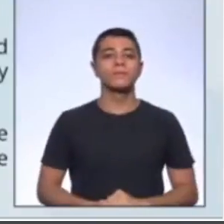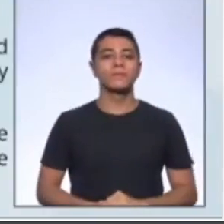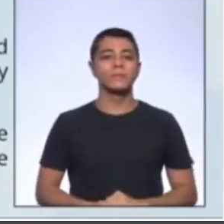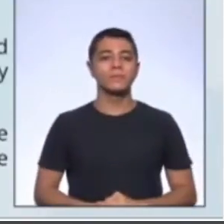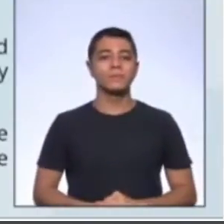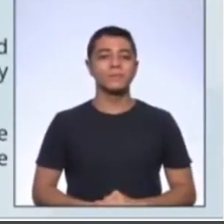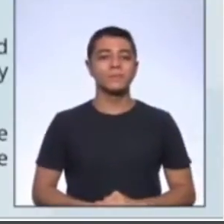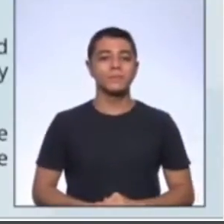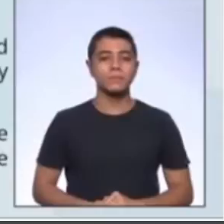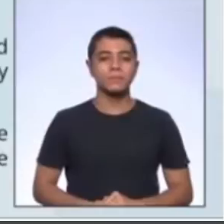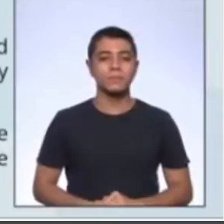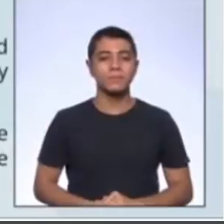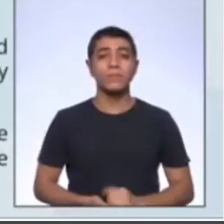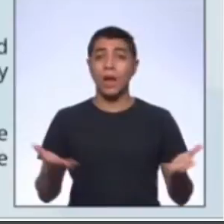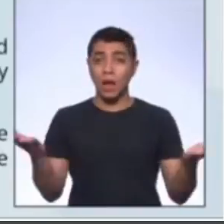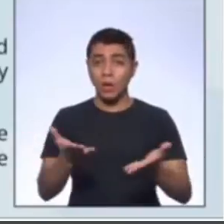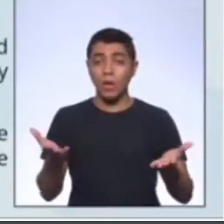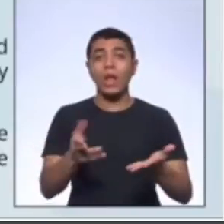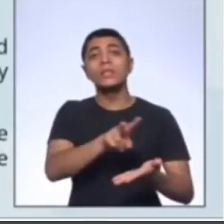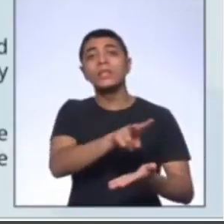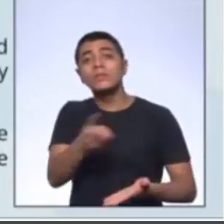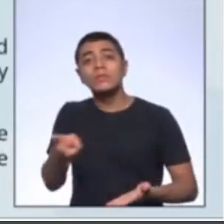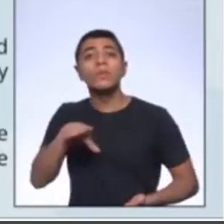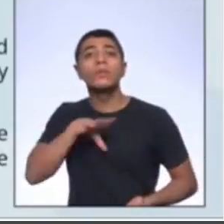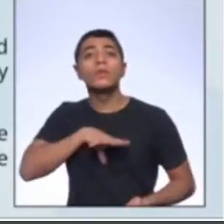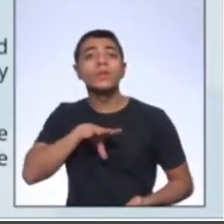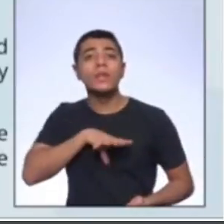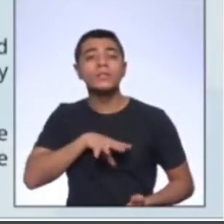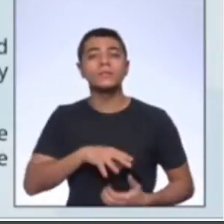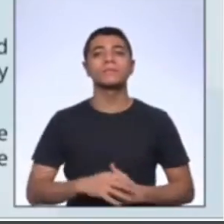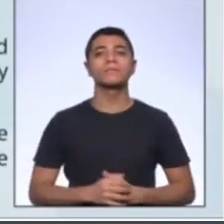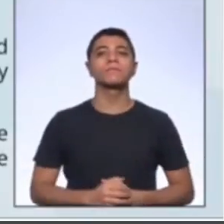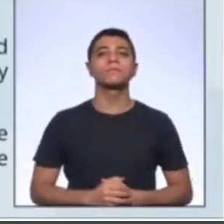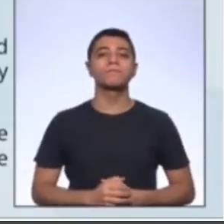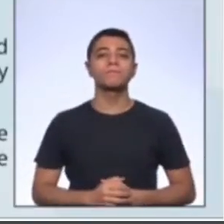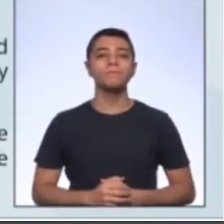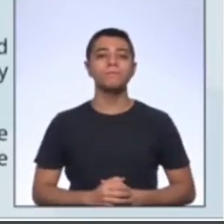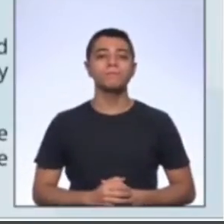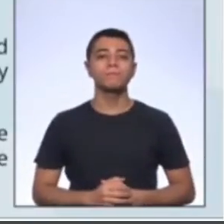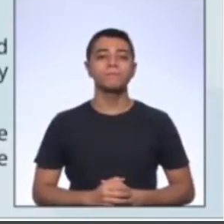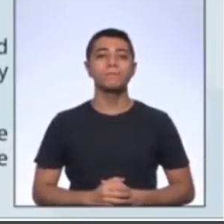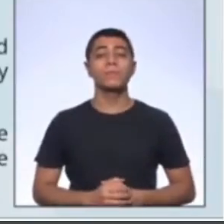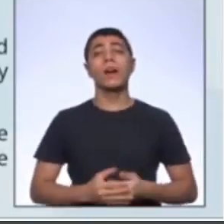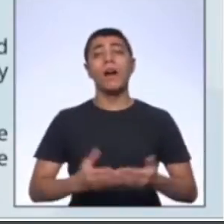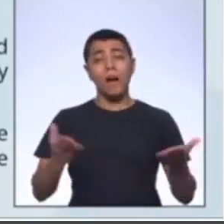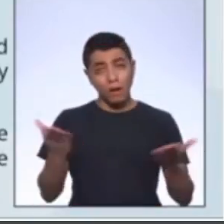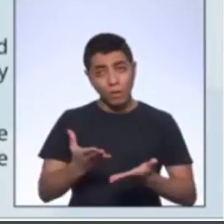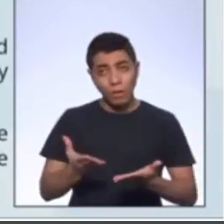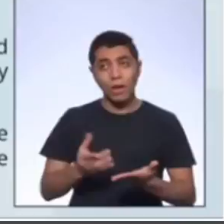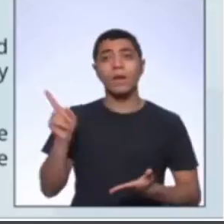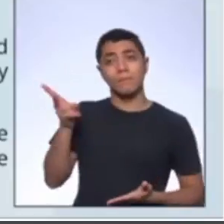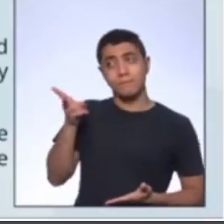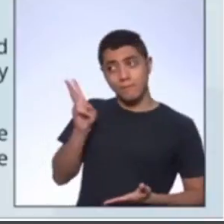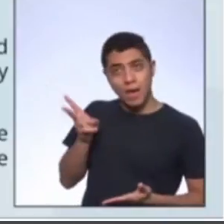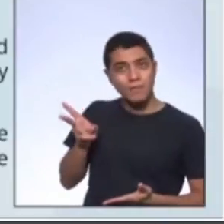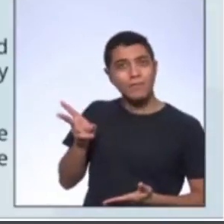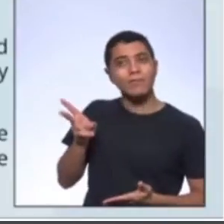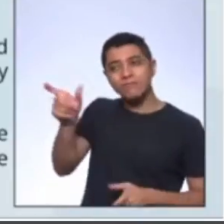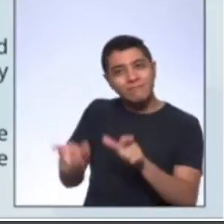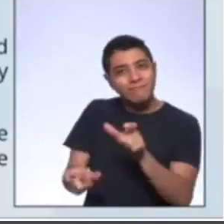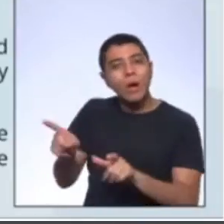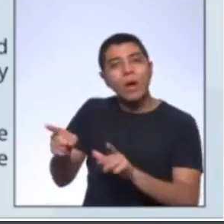então a tradução agora aqueles mesmos papéis mostraram mais do que haviam